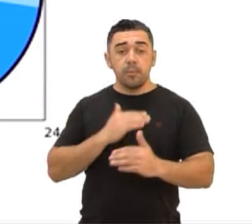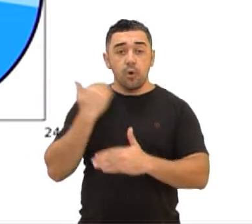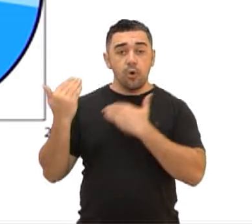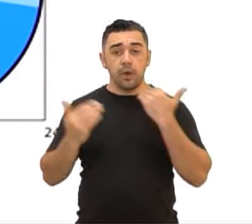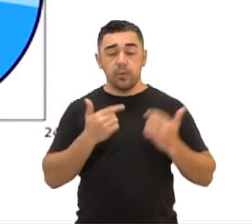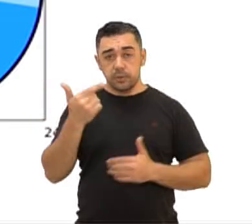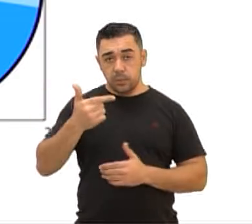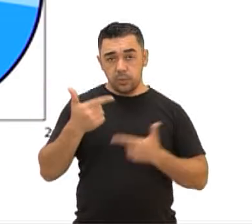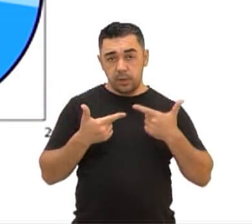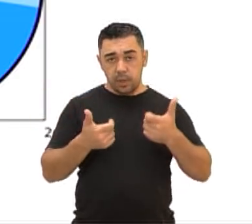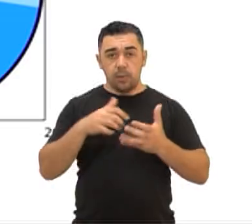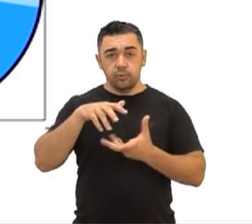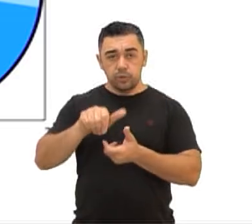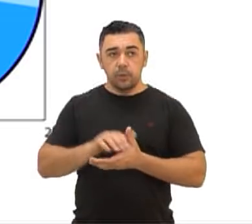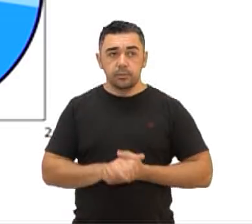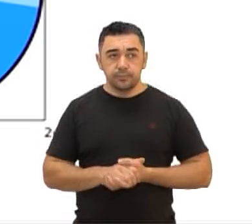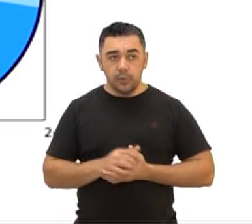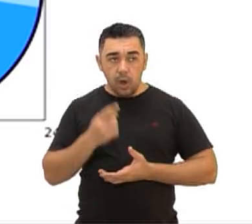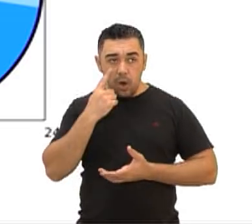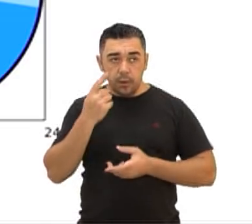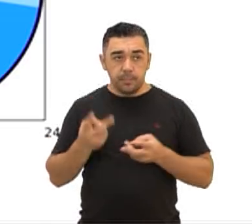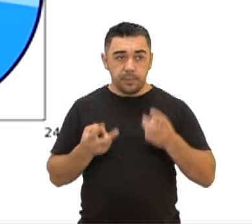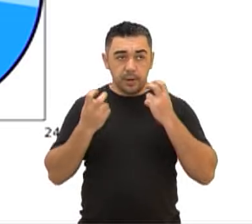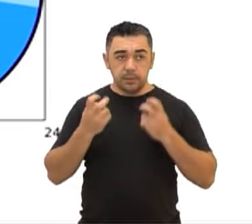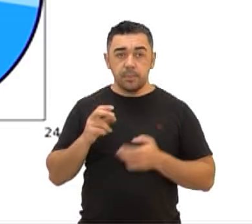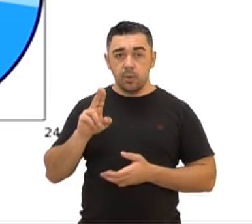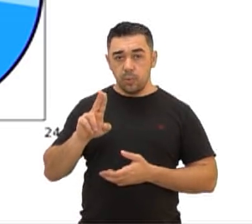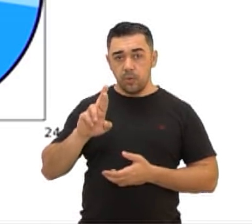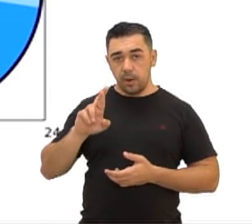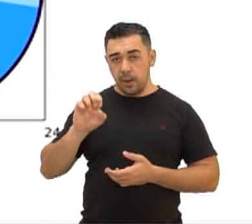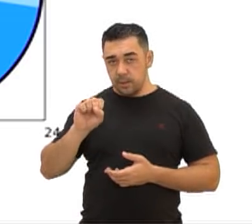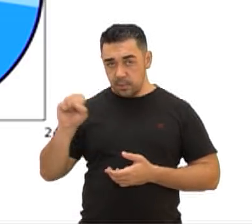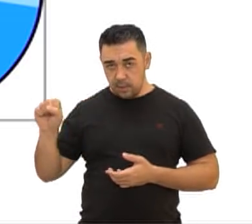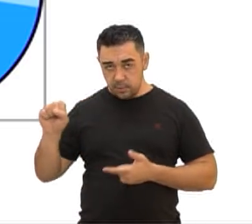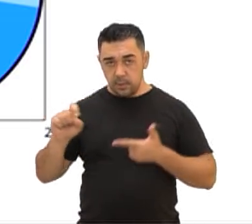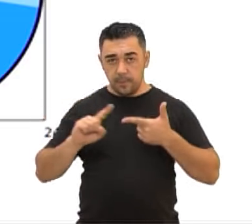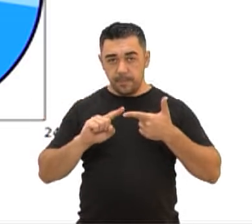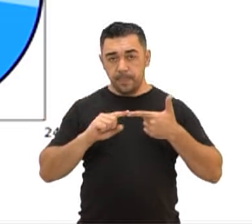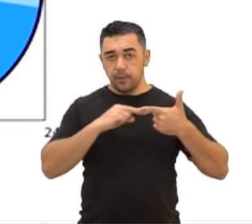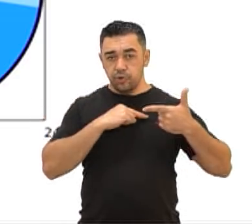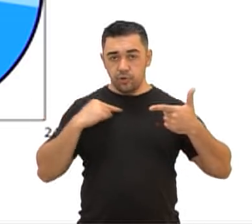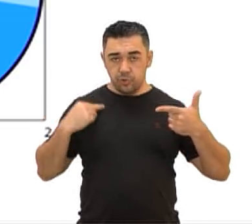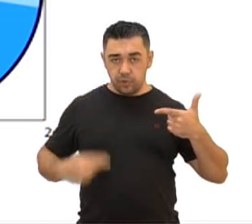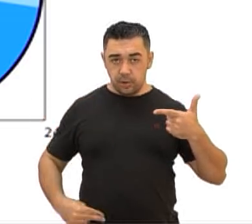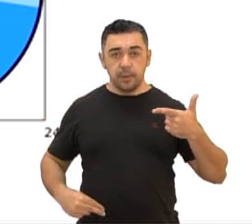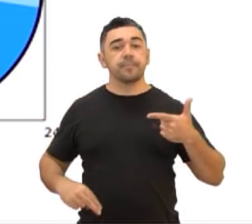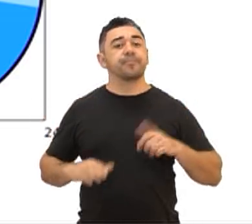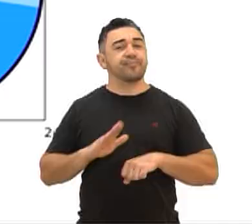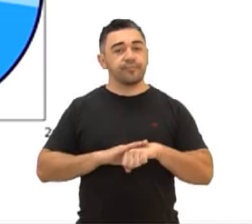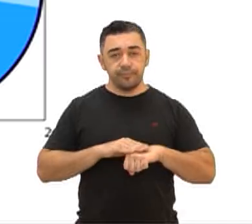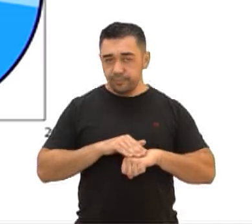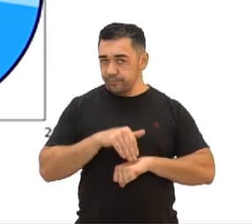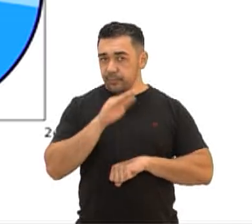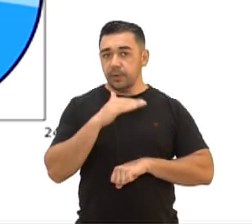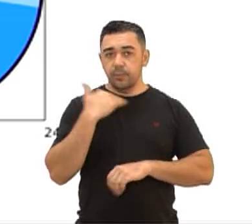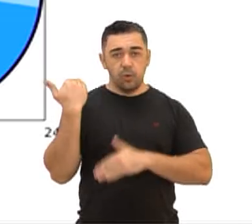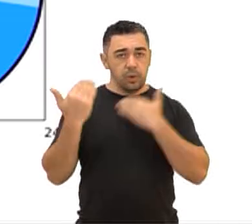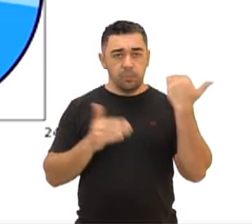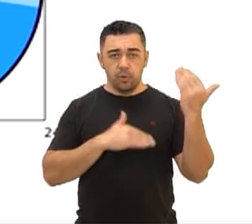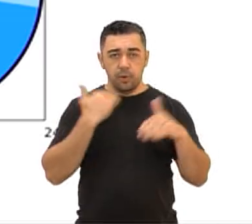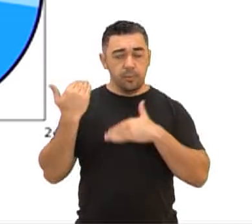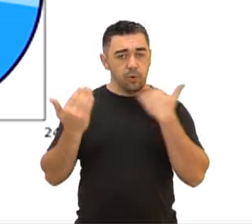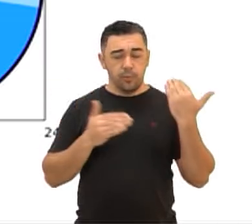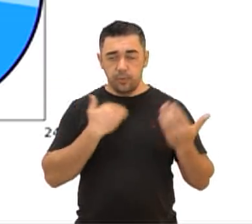Segunda Guerra Mundial. Repare então que a União Soviética e a China foram os dois países que mais tiveram mortos na Segunda